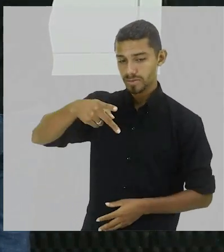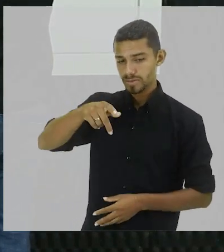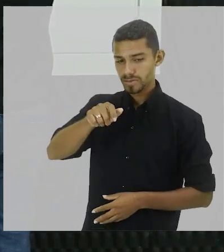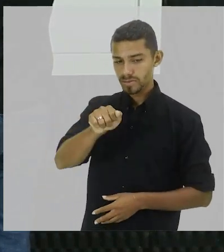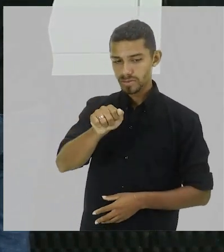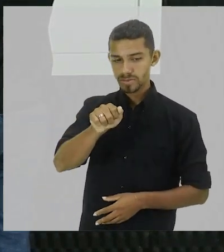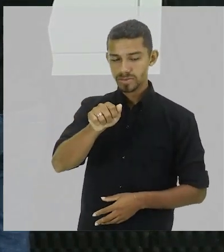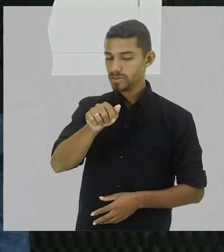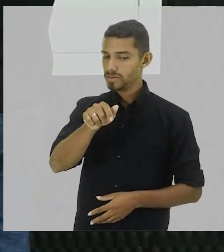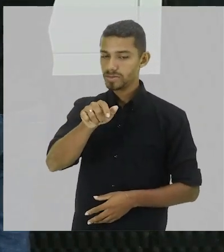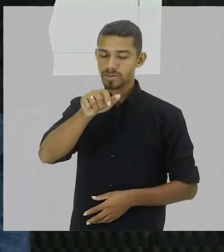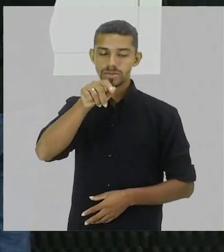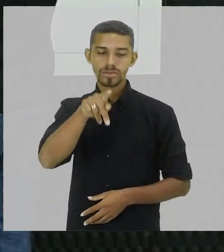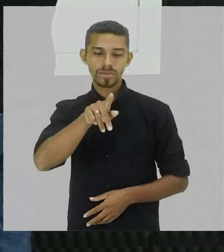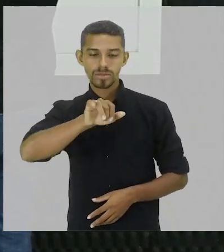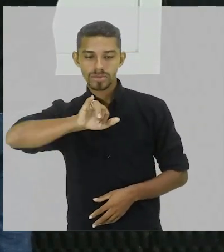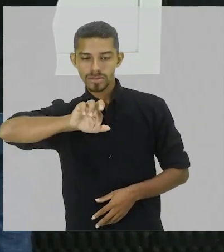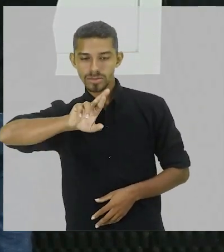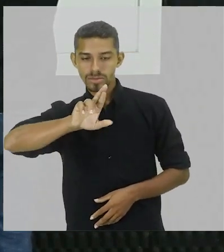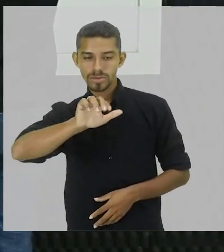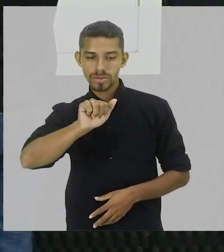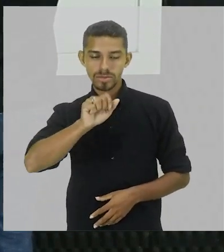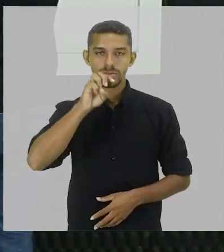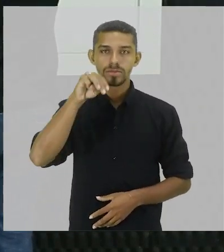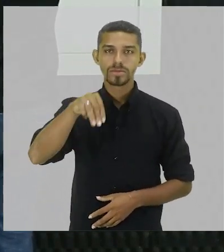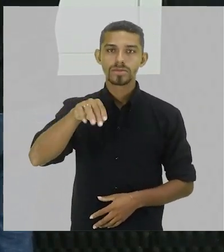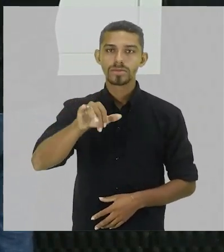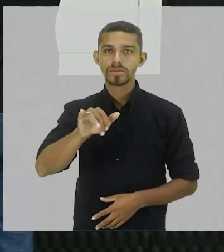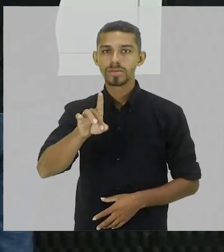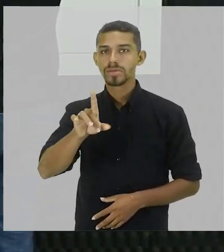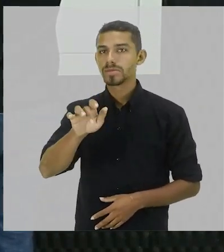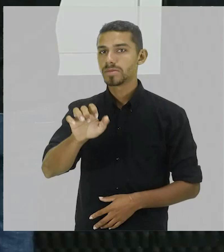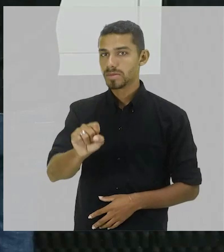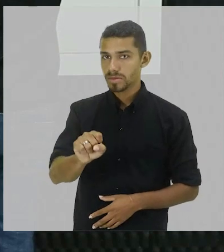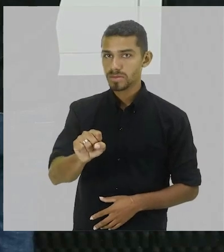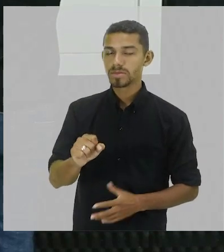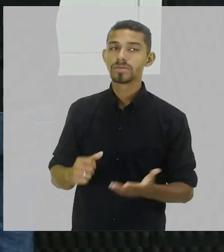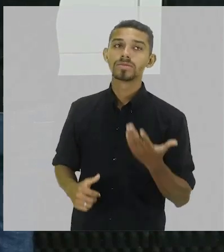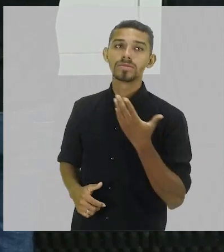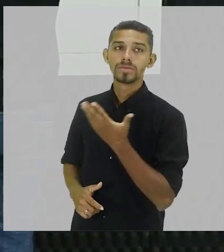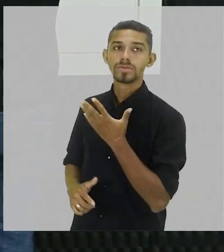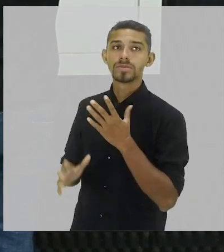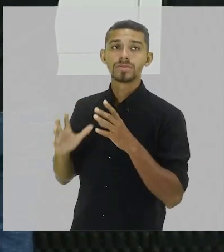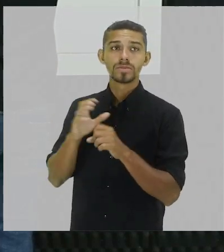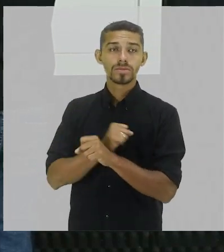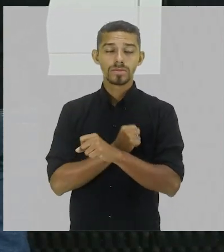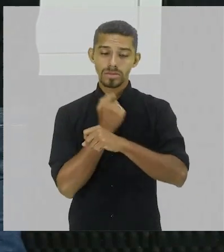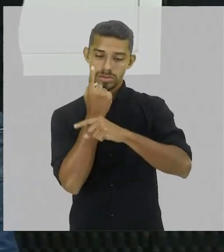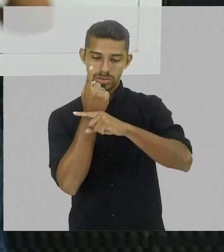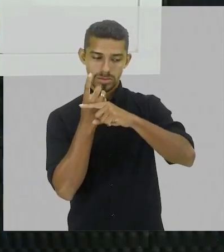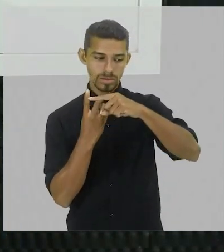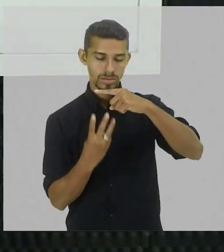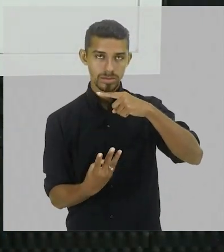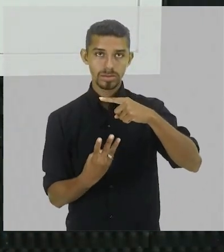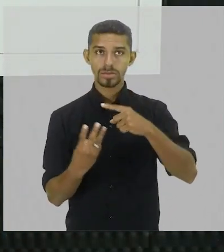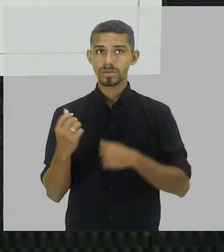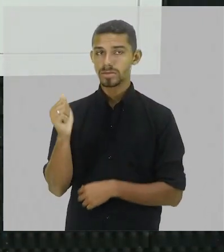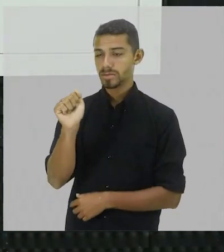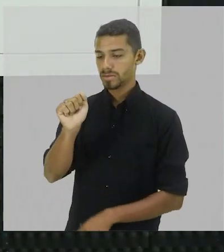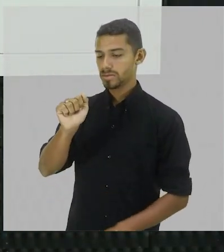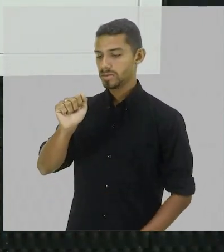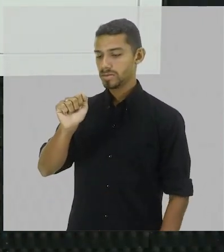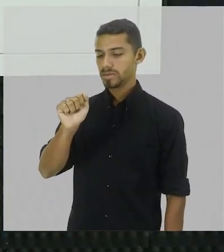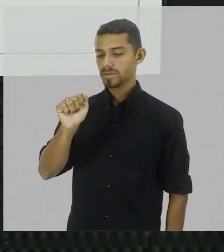a 1/3 da área da base multiplicado pela altura